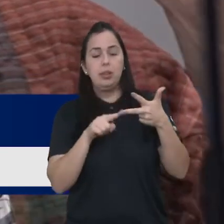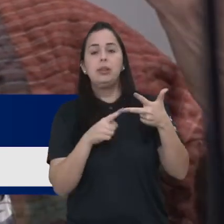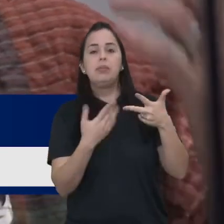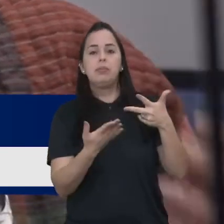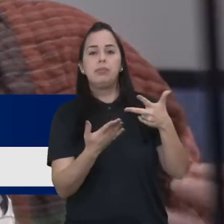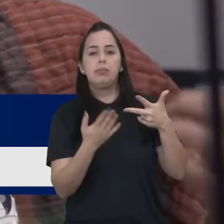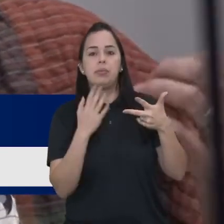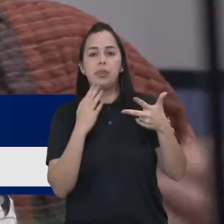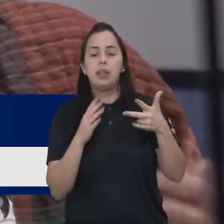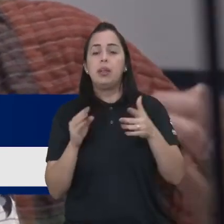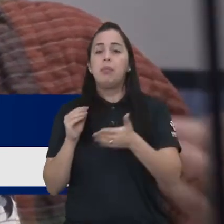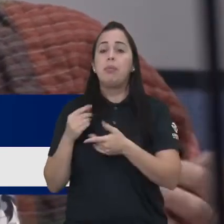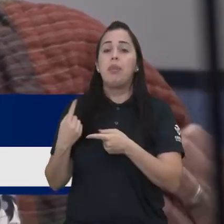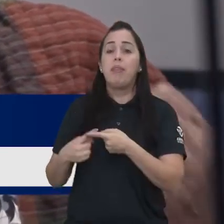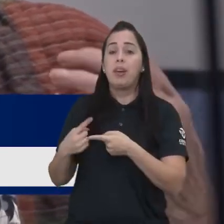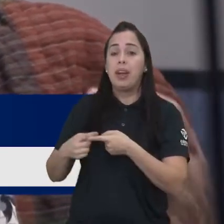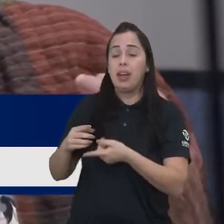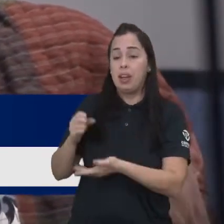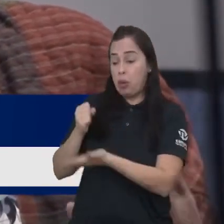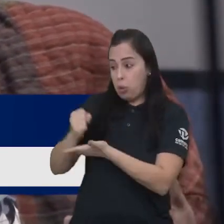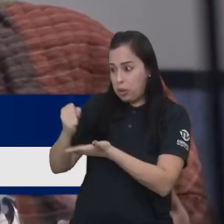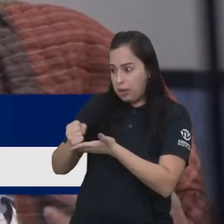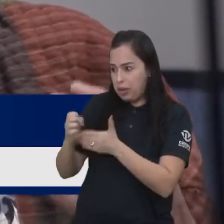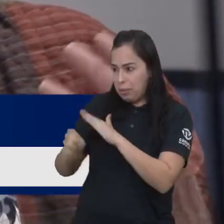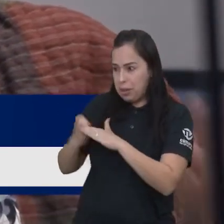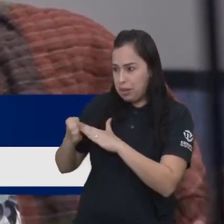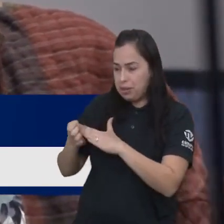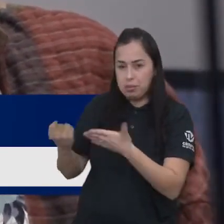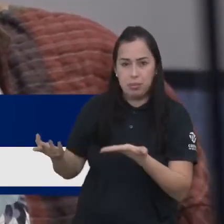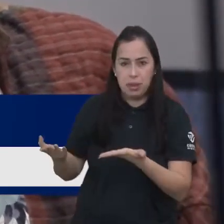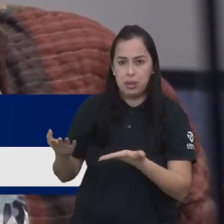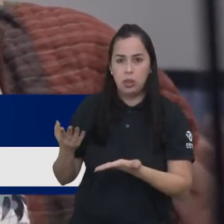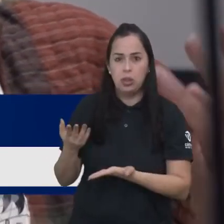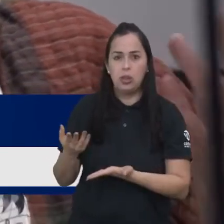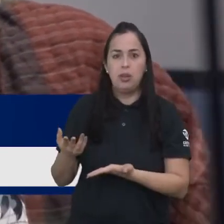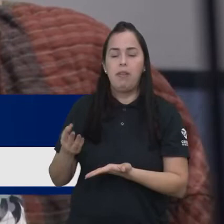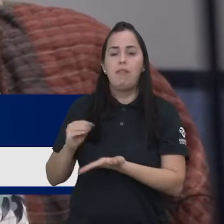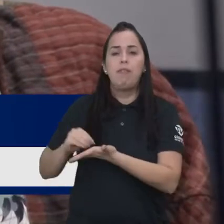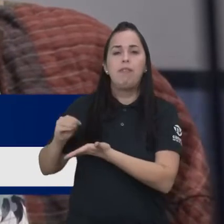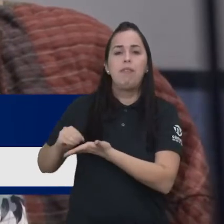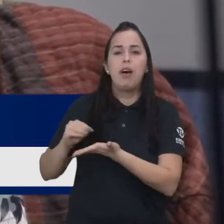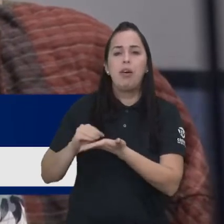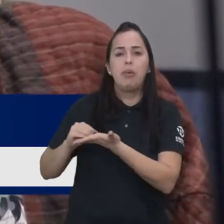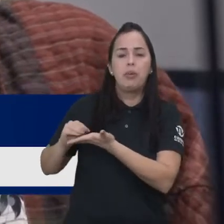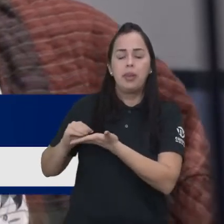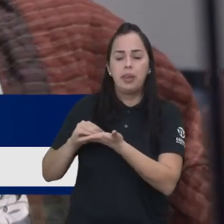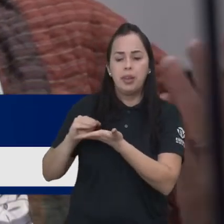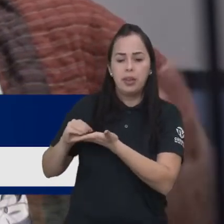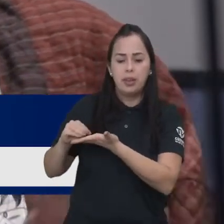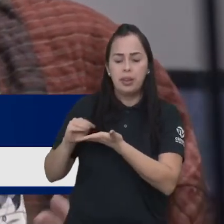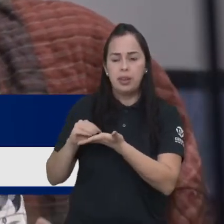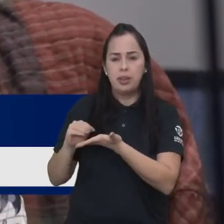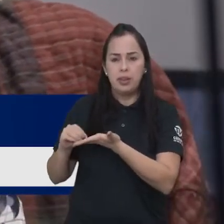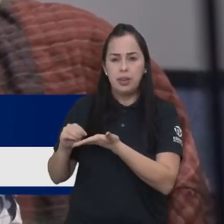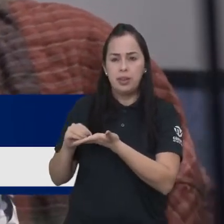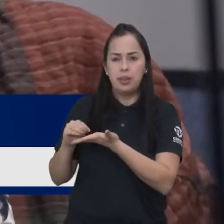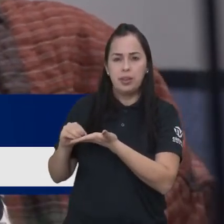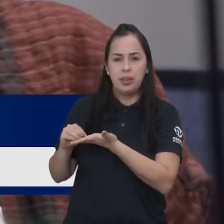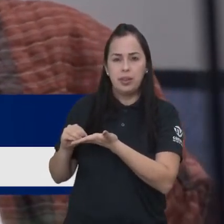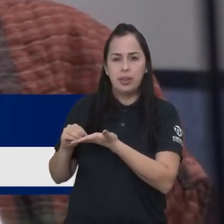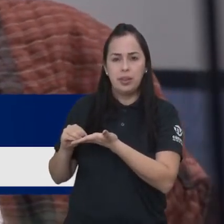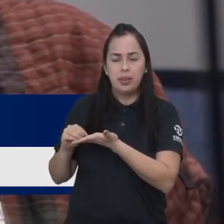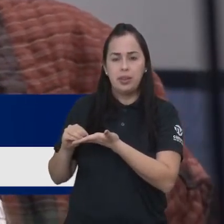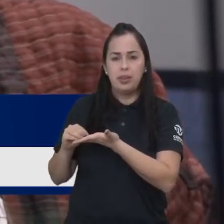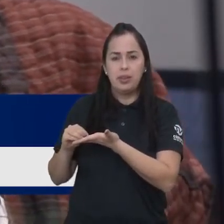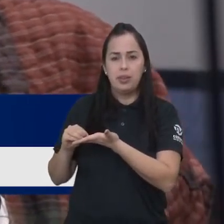por falta de coordenação de mudança de risco. Eu acho que tanto, isso é uma culpa do Ministério Público, mas se ele notifica a